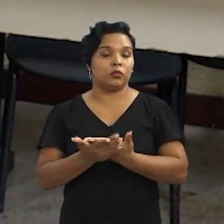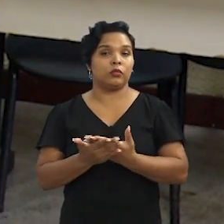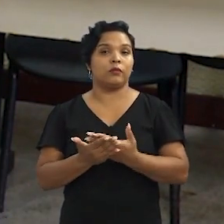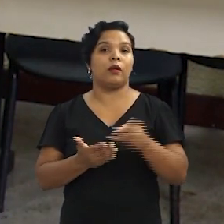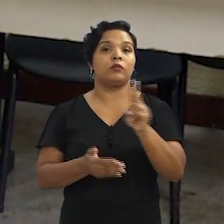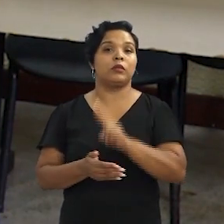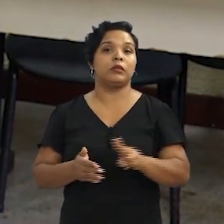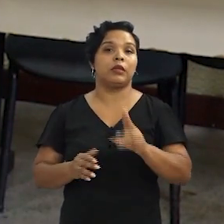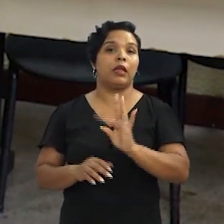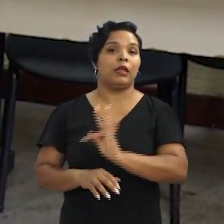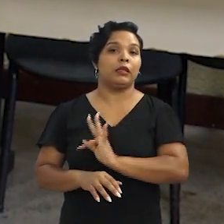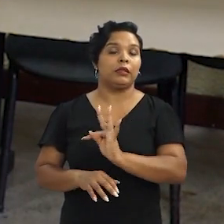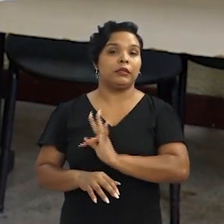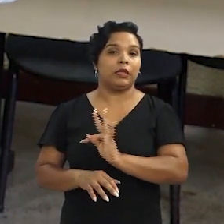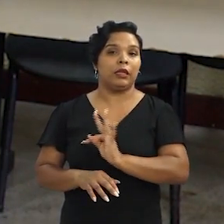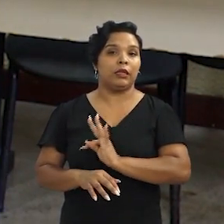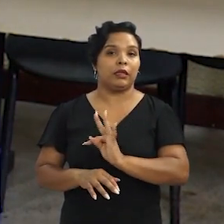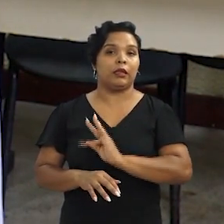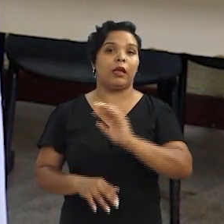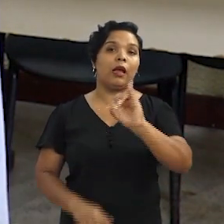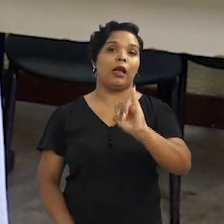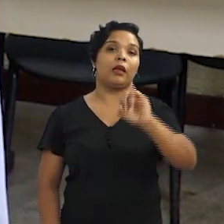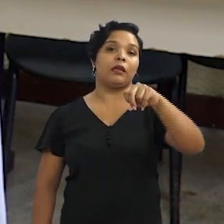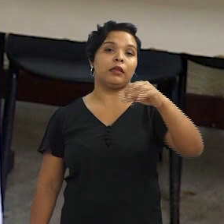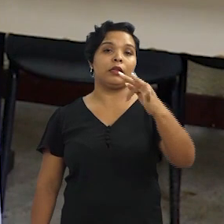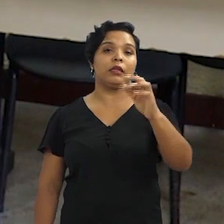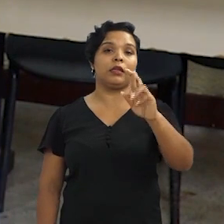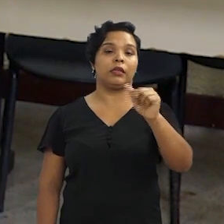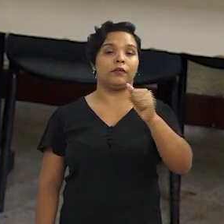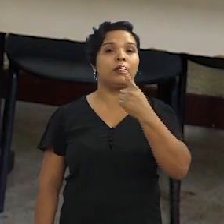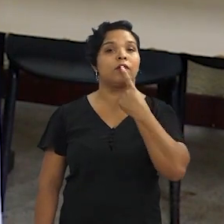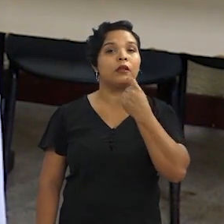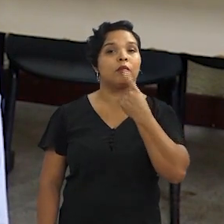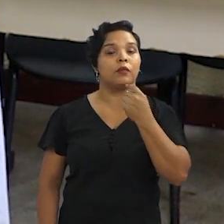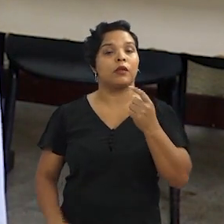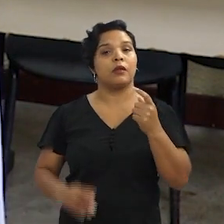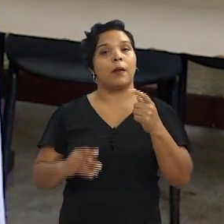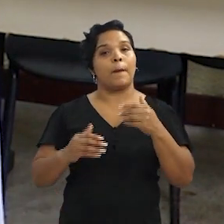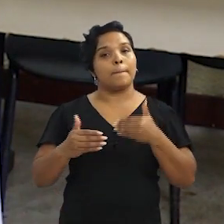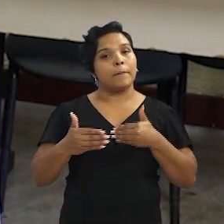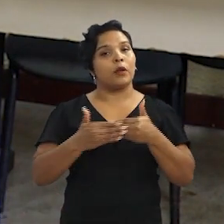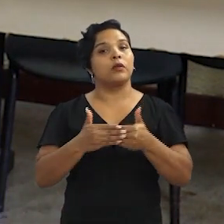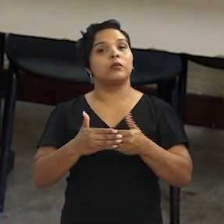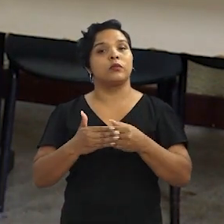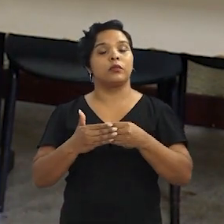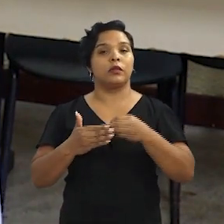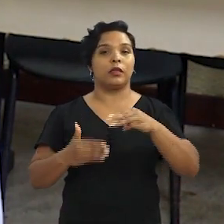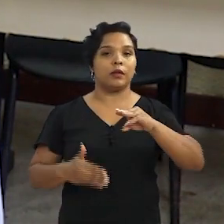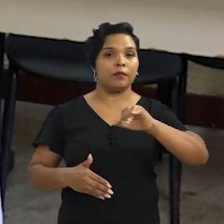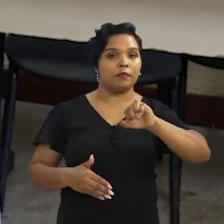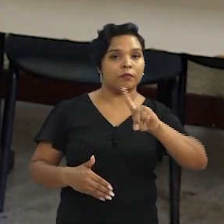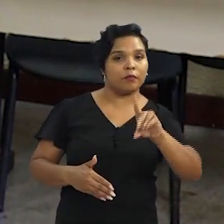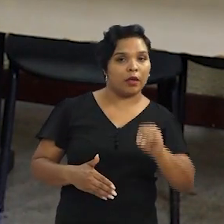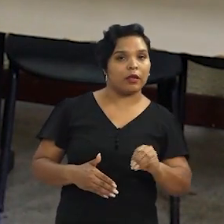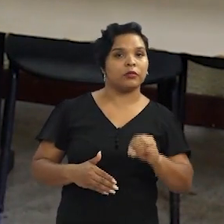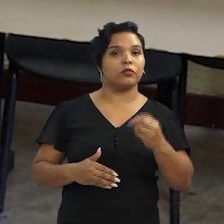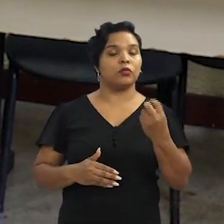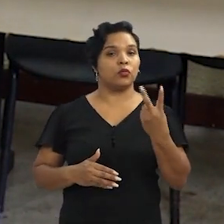estudo a gente vai utilizar a técnica de espectroscopia no infravermelho, próximo e médio, que são dois equipamentos